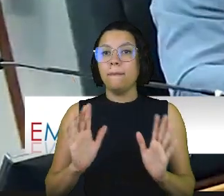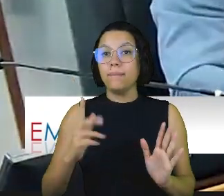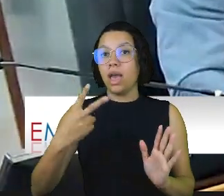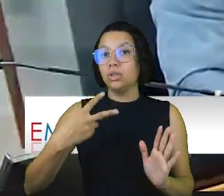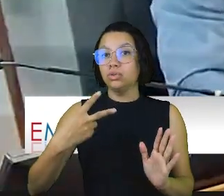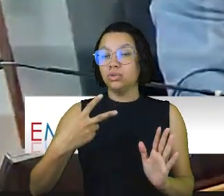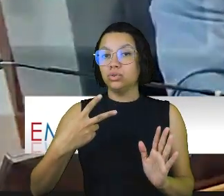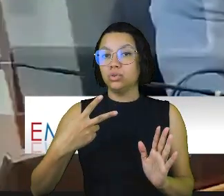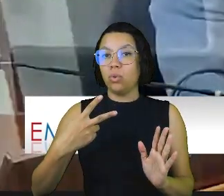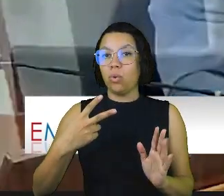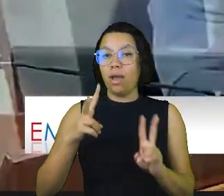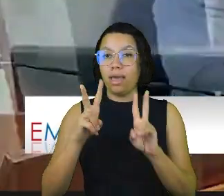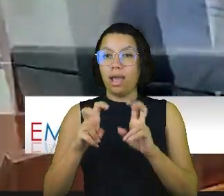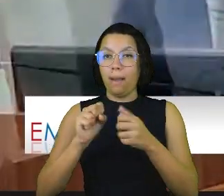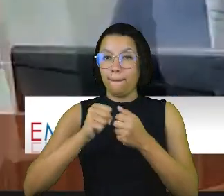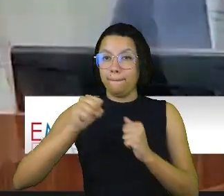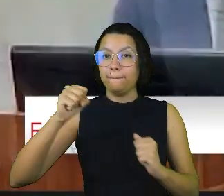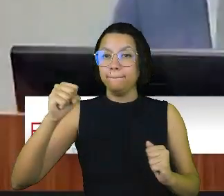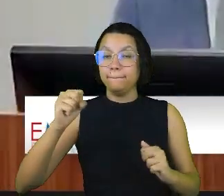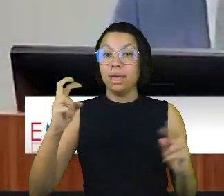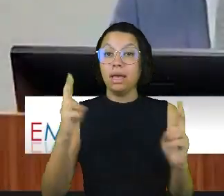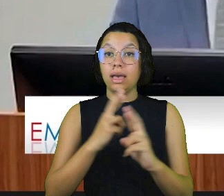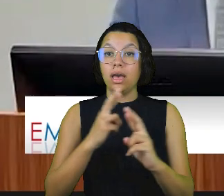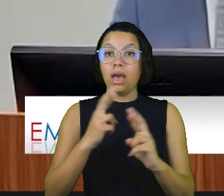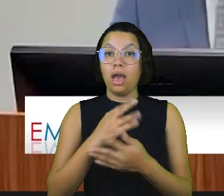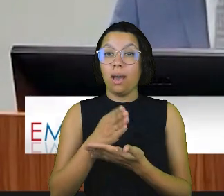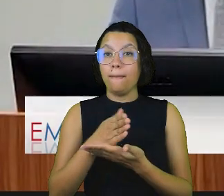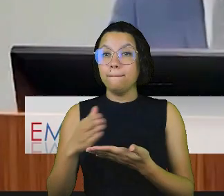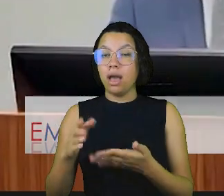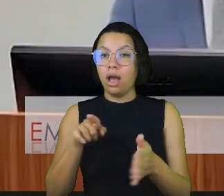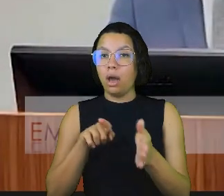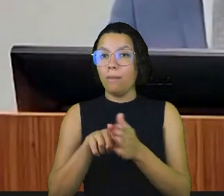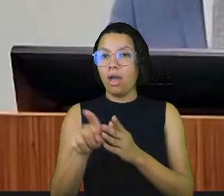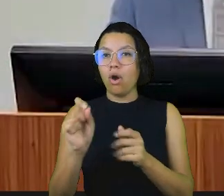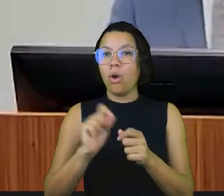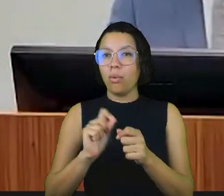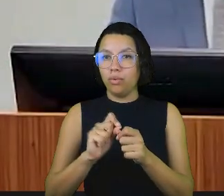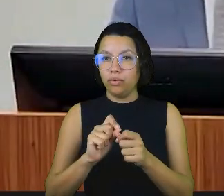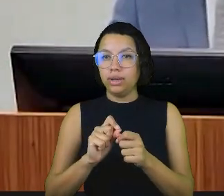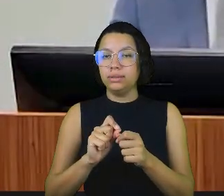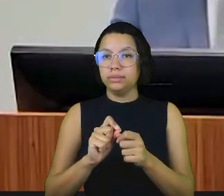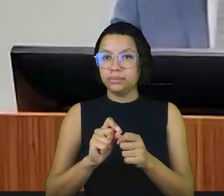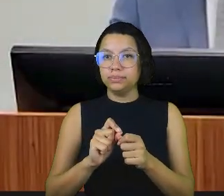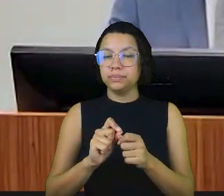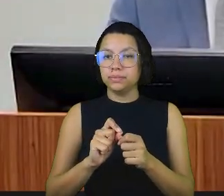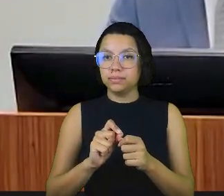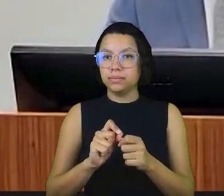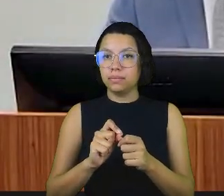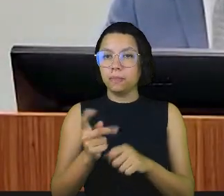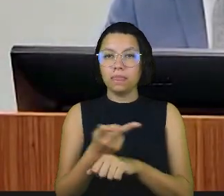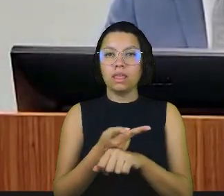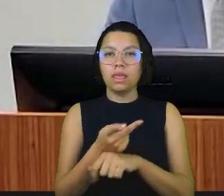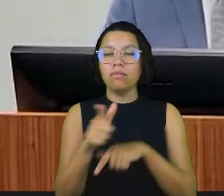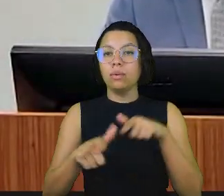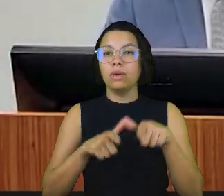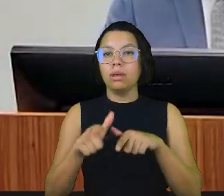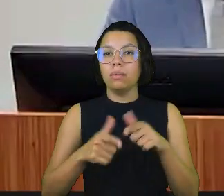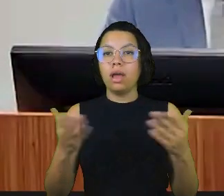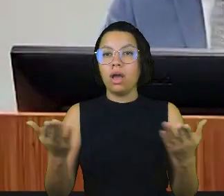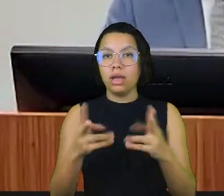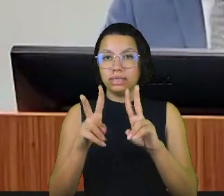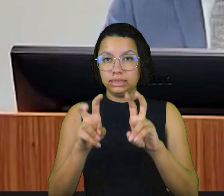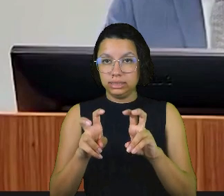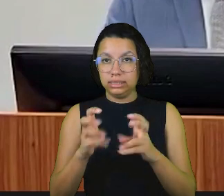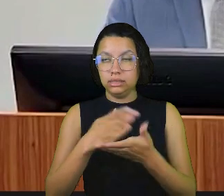aberto dois macrotemas que envolvem parte das perguntas que foram feitas. Eu vou procurar trabalhar com